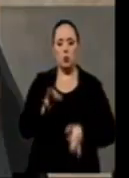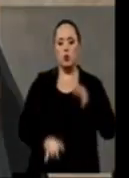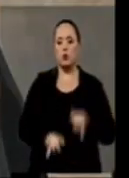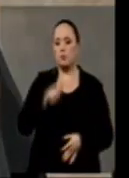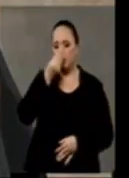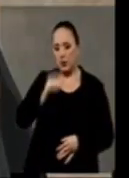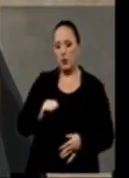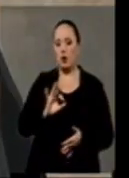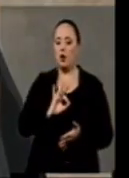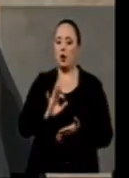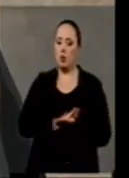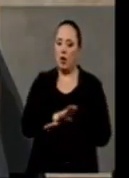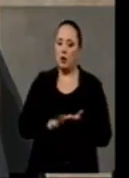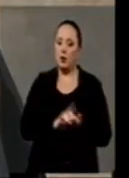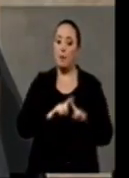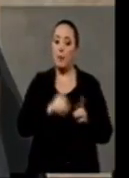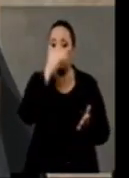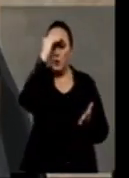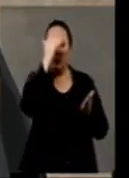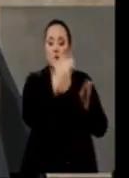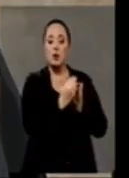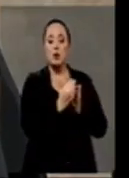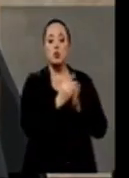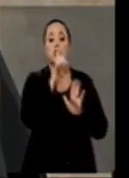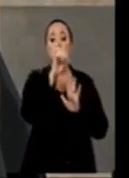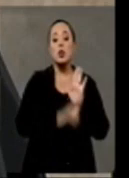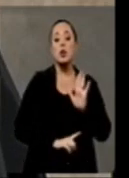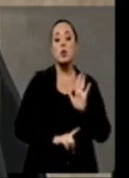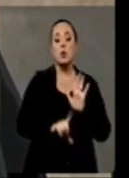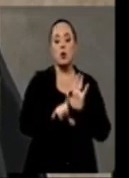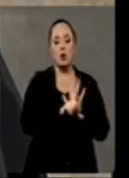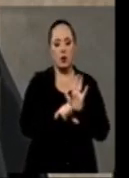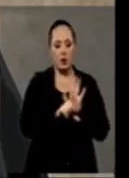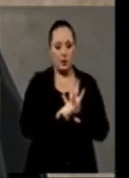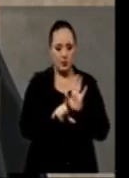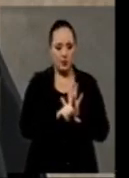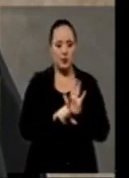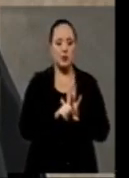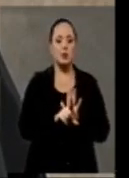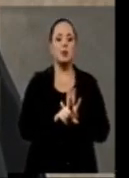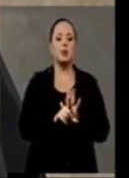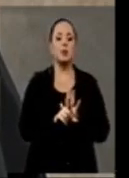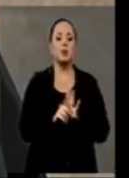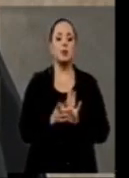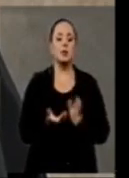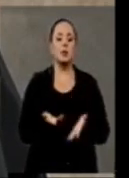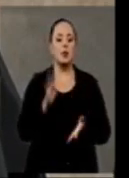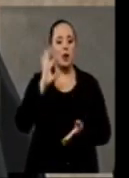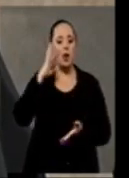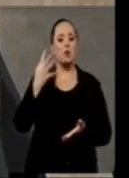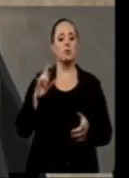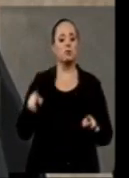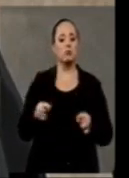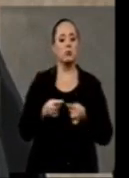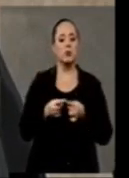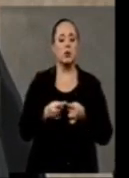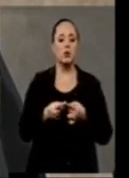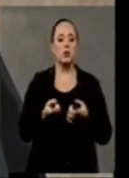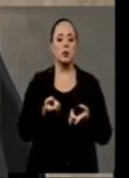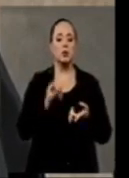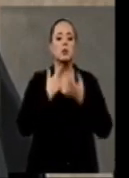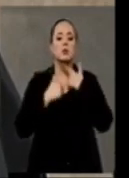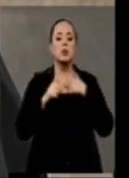traduzido em leis e concebido como emanação da vontade do povo da vontade